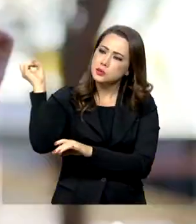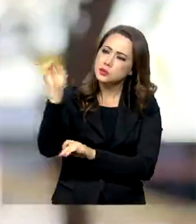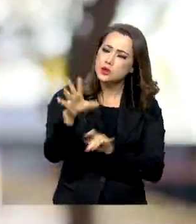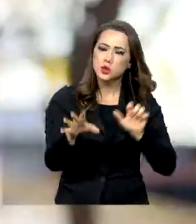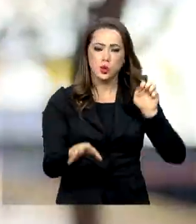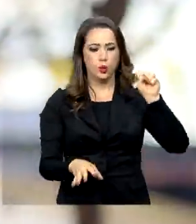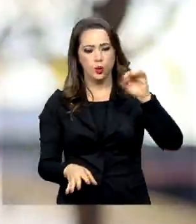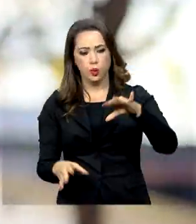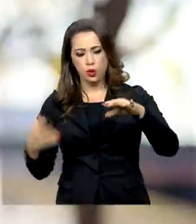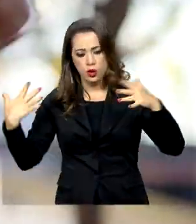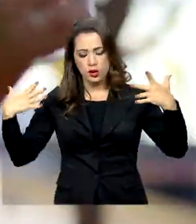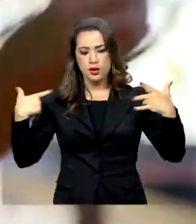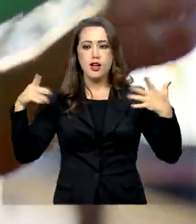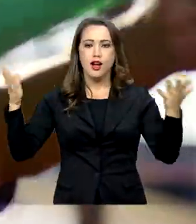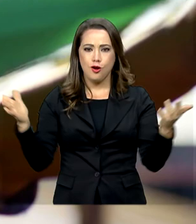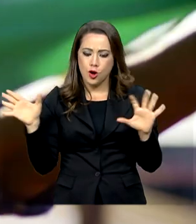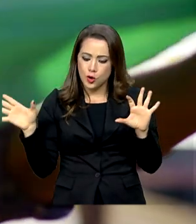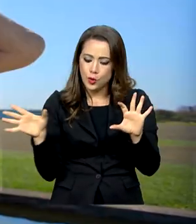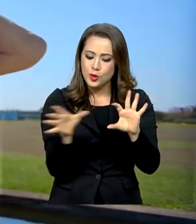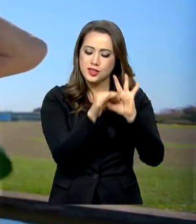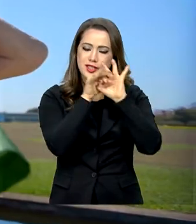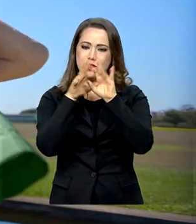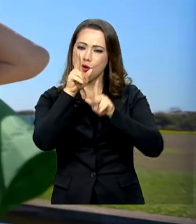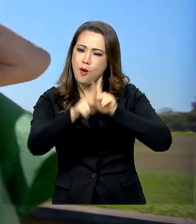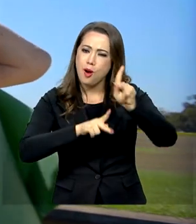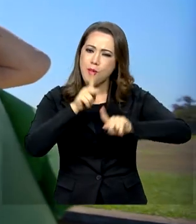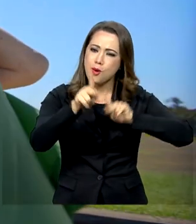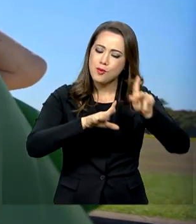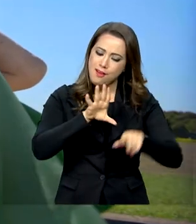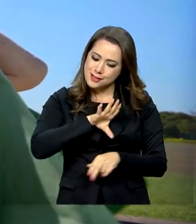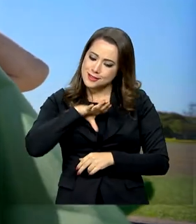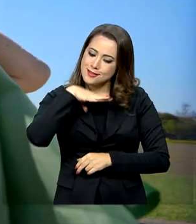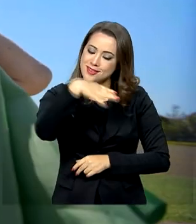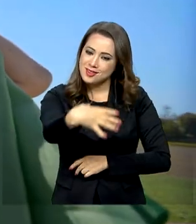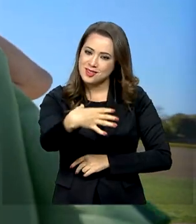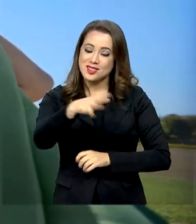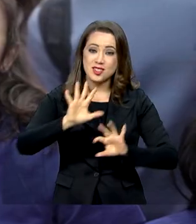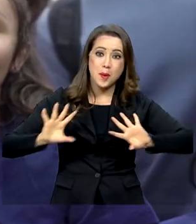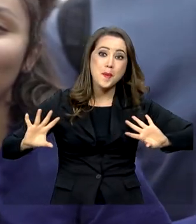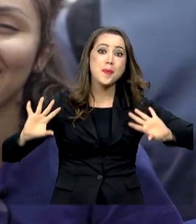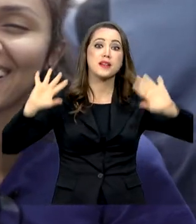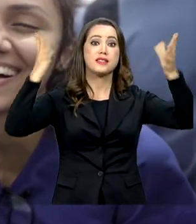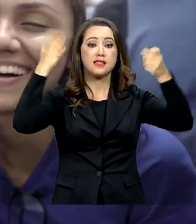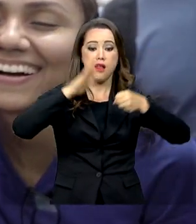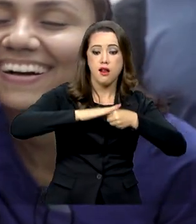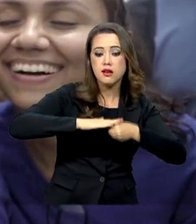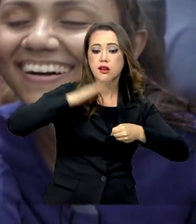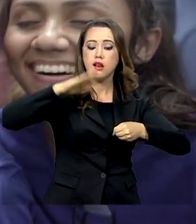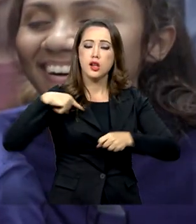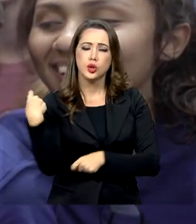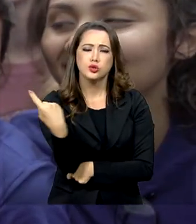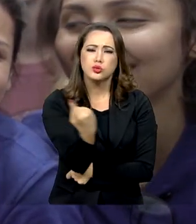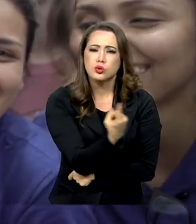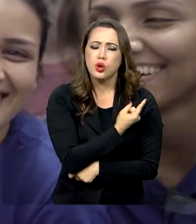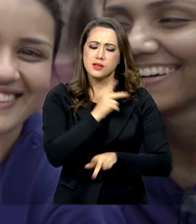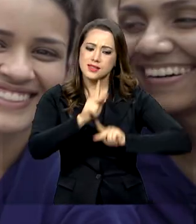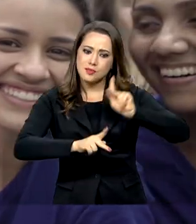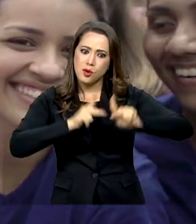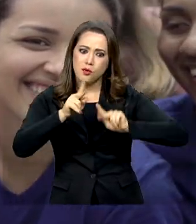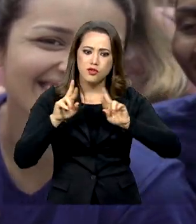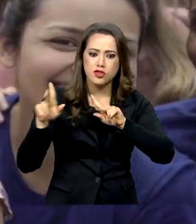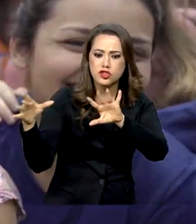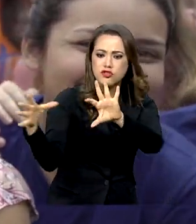vigor de uma brava gente brasileira para celebrar a independência. Somos essa gente mestiça,